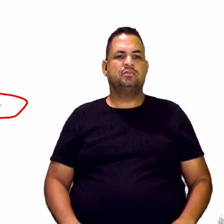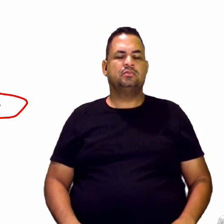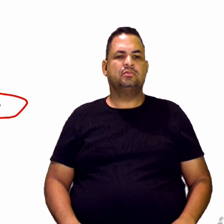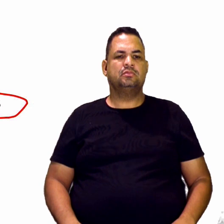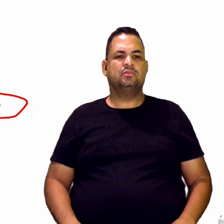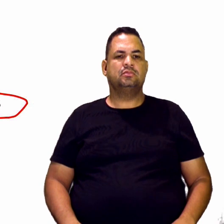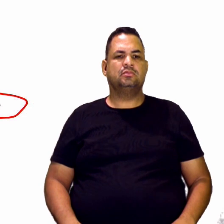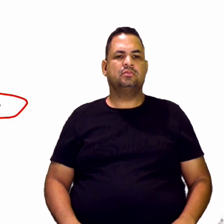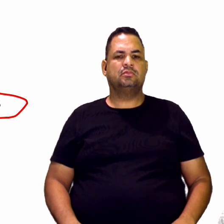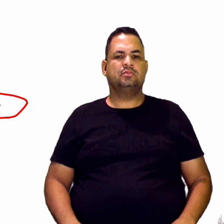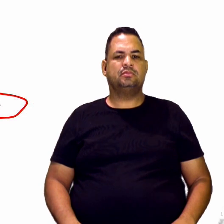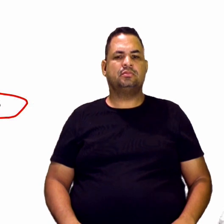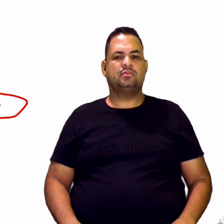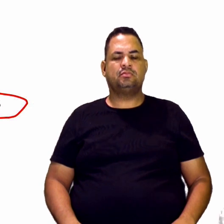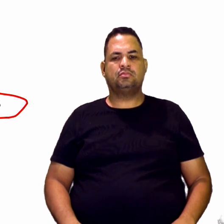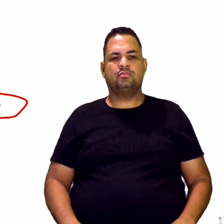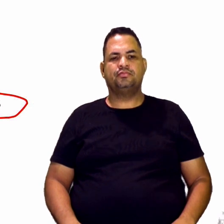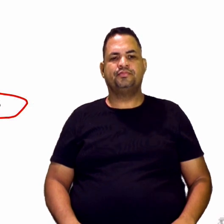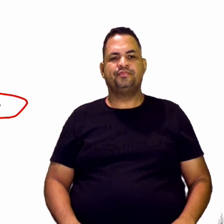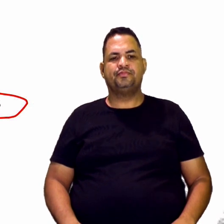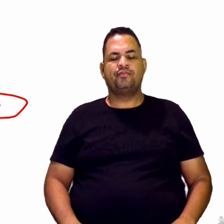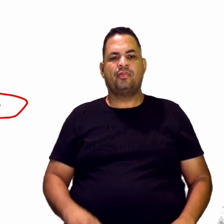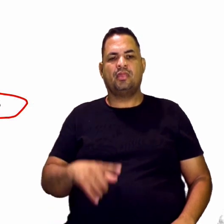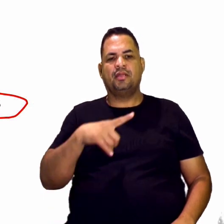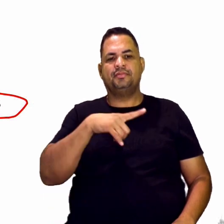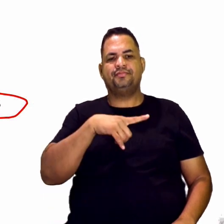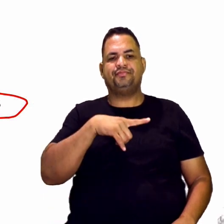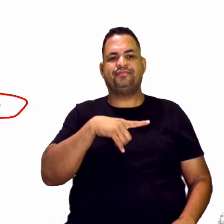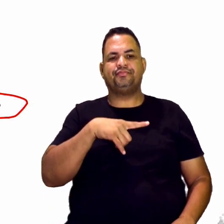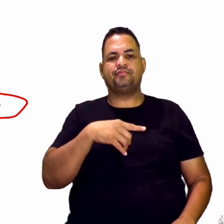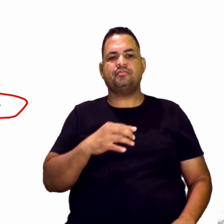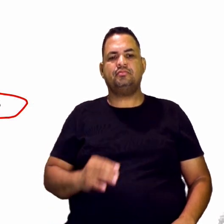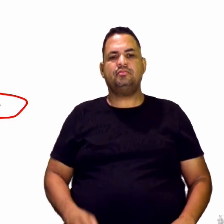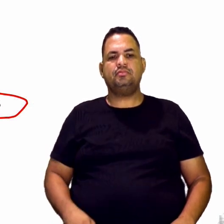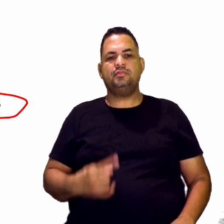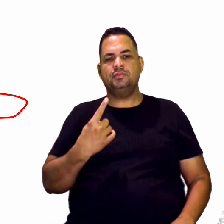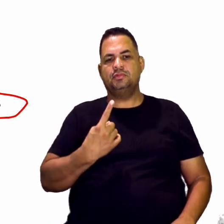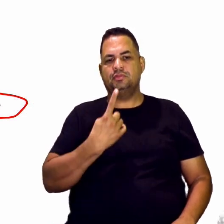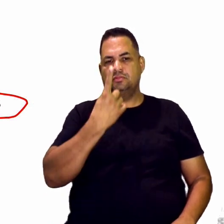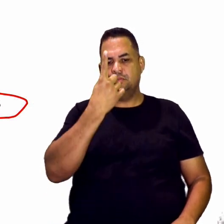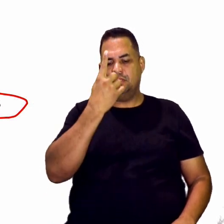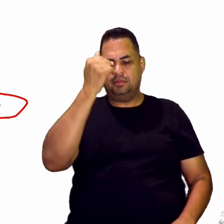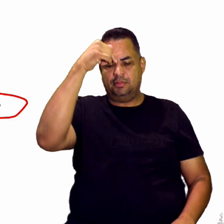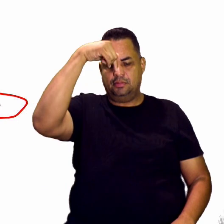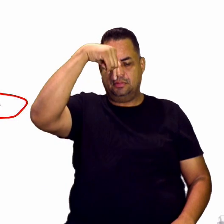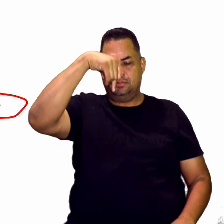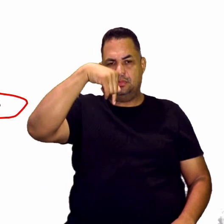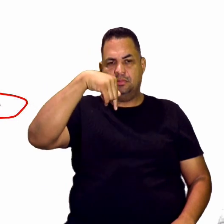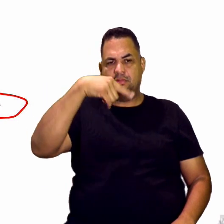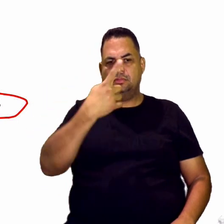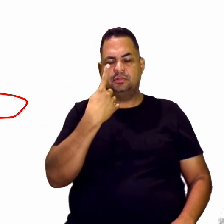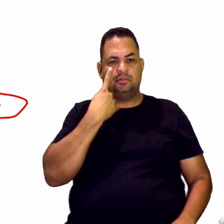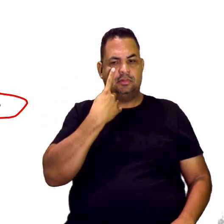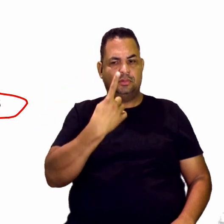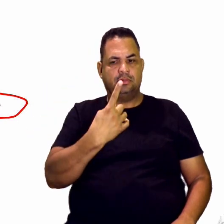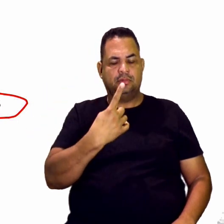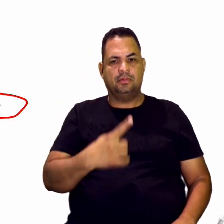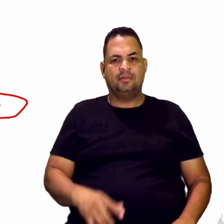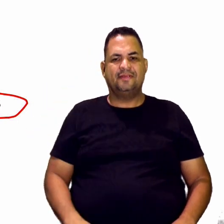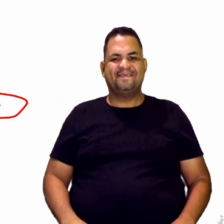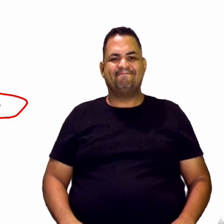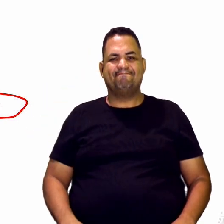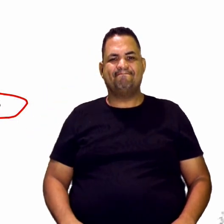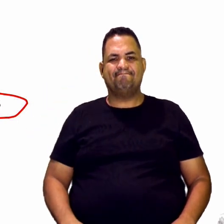Isso aqui é uma camada lipídica. Ela tem uma voltada para cima e uma voltada para baixo, que você consegue ver aqui, ó.